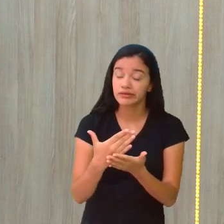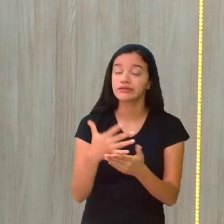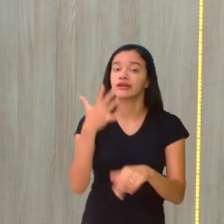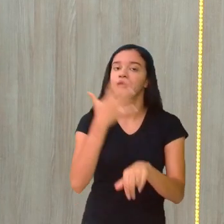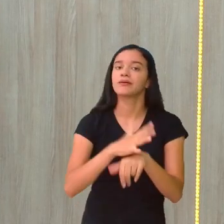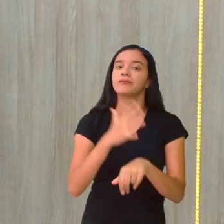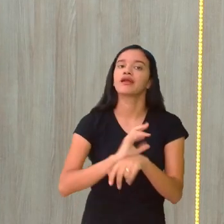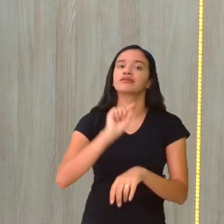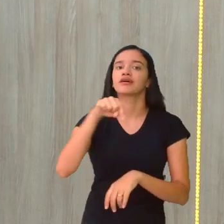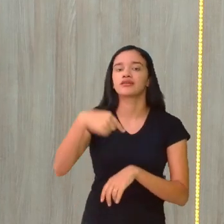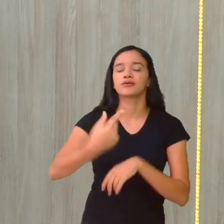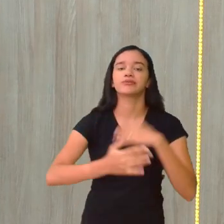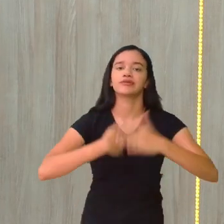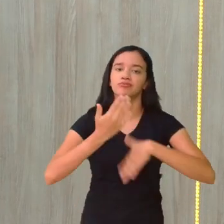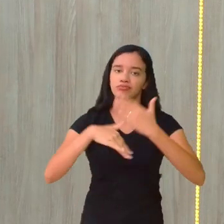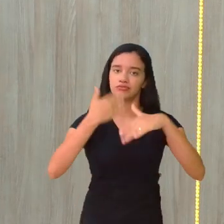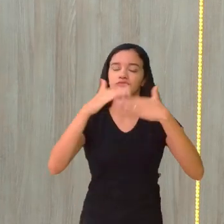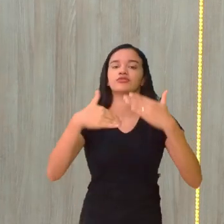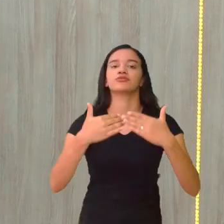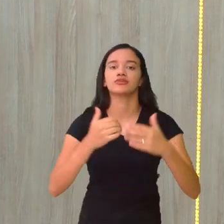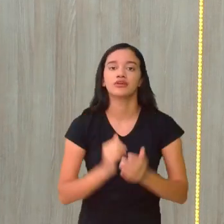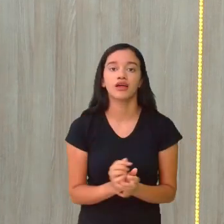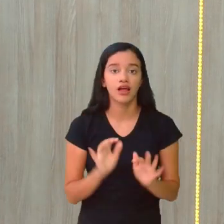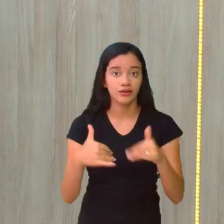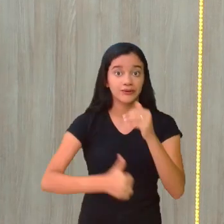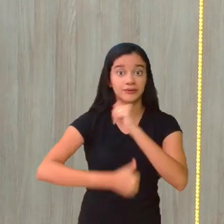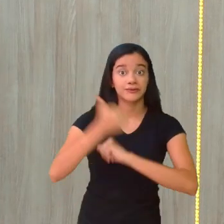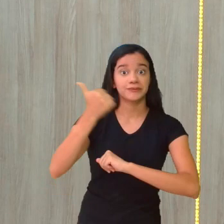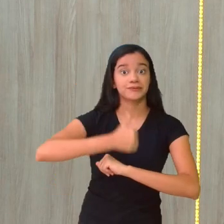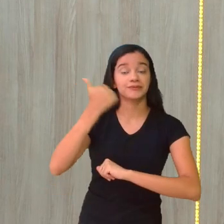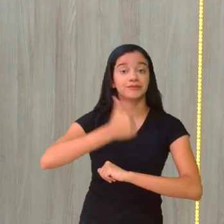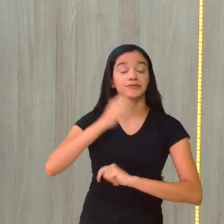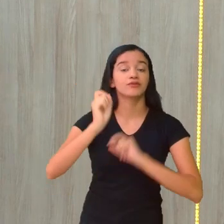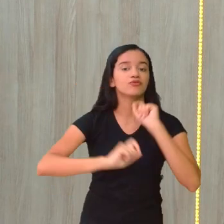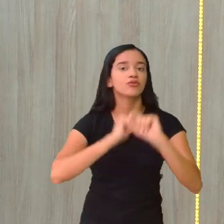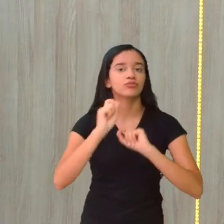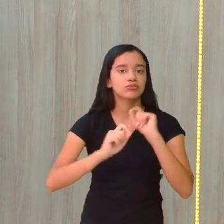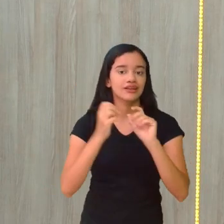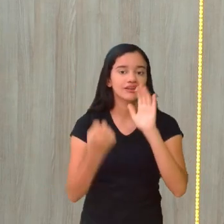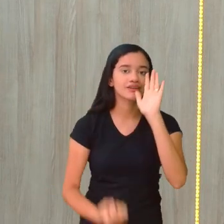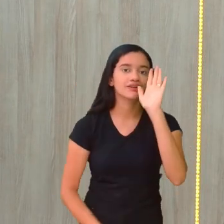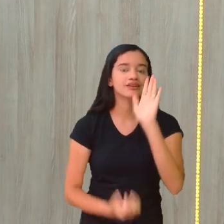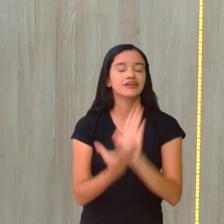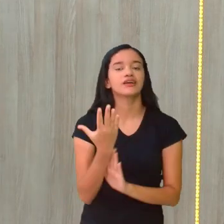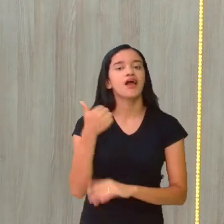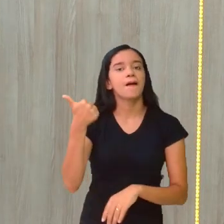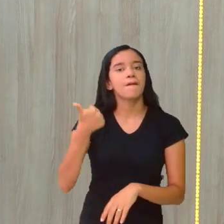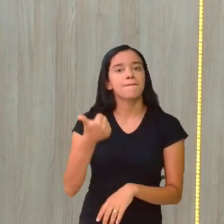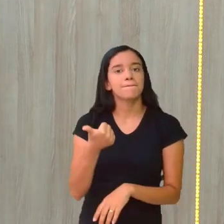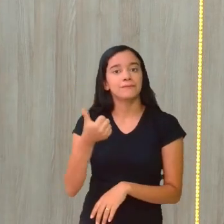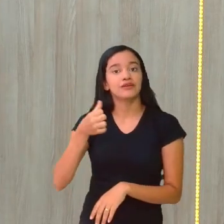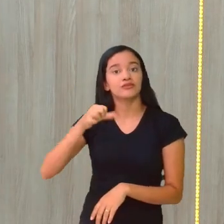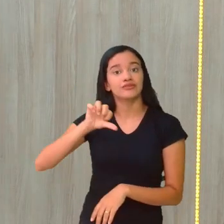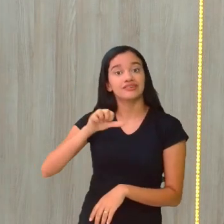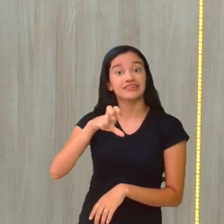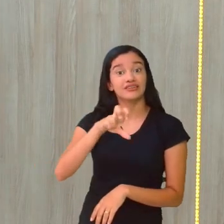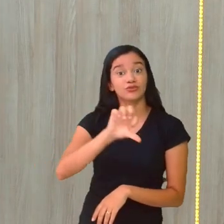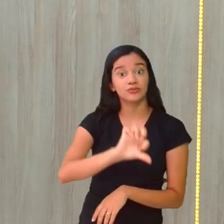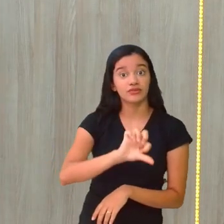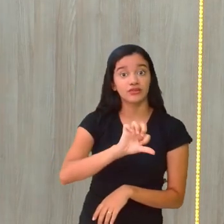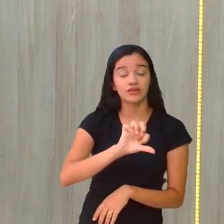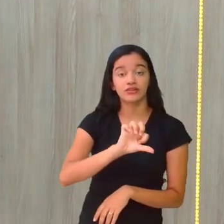vai evoluindo. Então, esse primeiro foi criado aí em